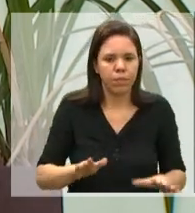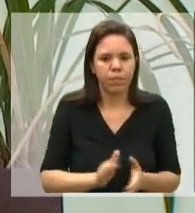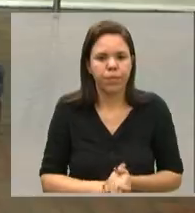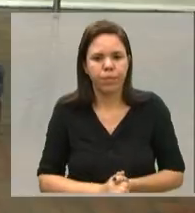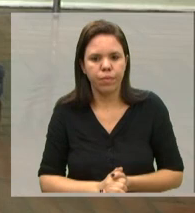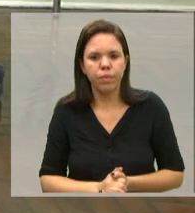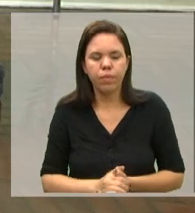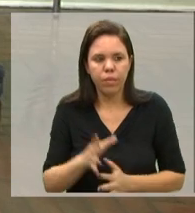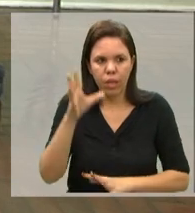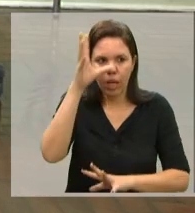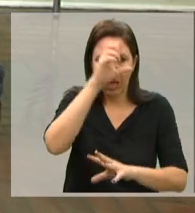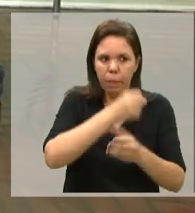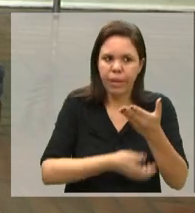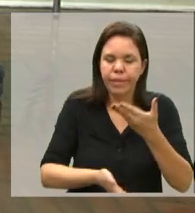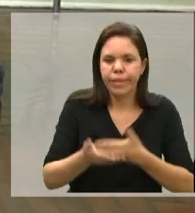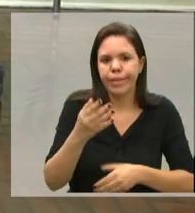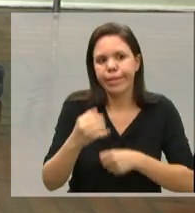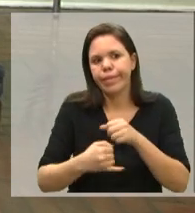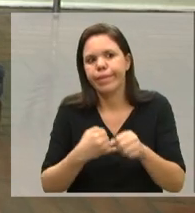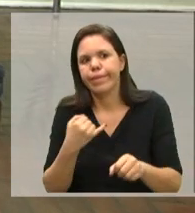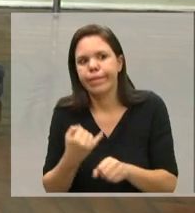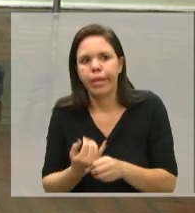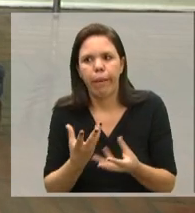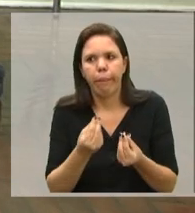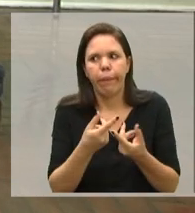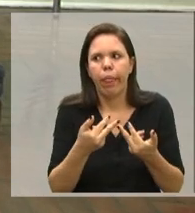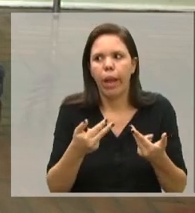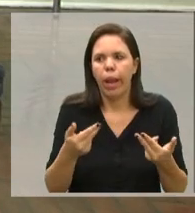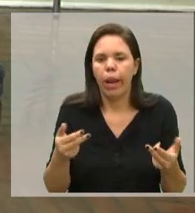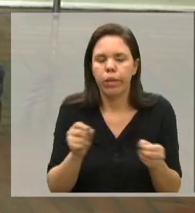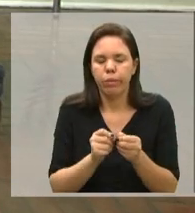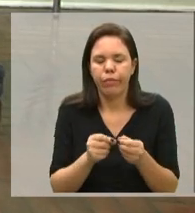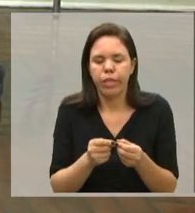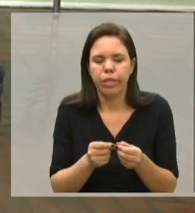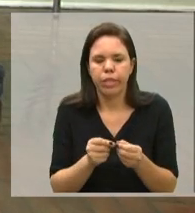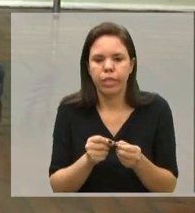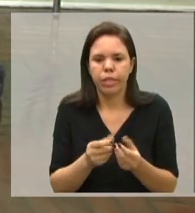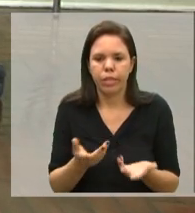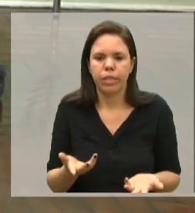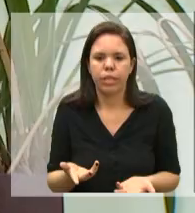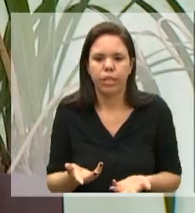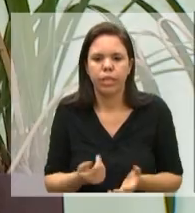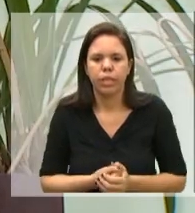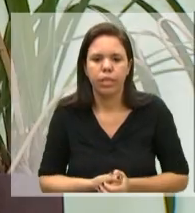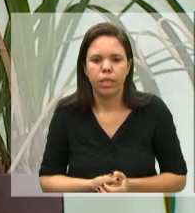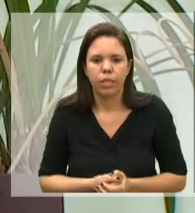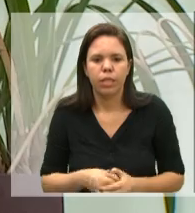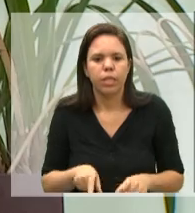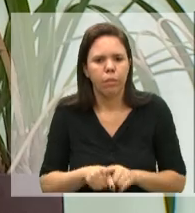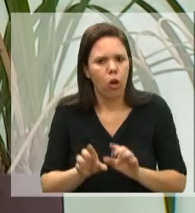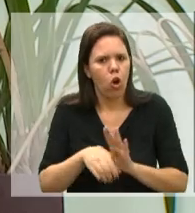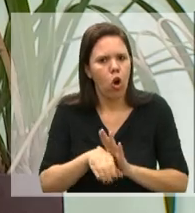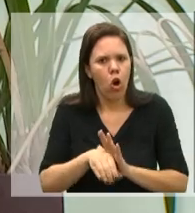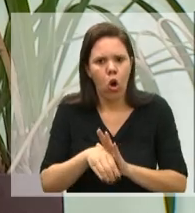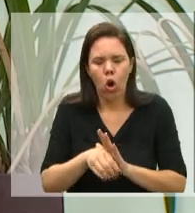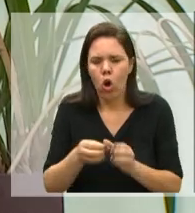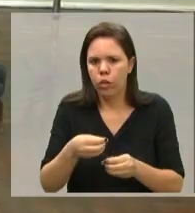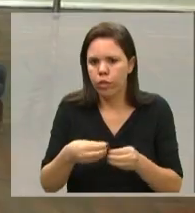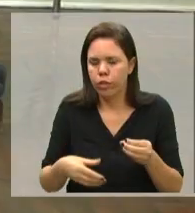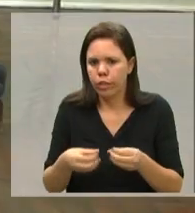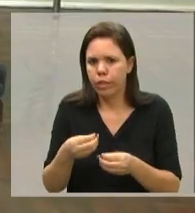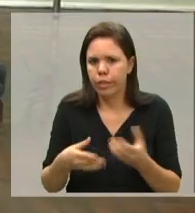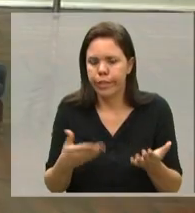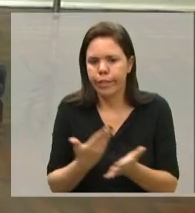aí eu tenho que aprender a lidar com a plataforma virtual, lidar com o modelo de ensino e tem um detalhe, tem que lidar com conceitos, com conteúdo, e eu